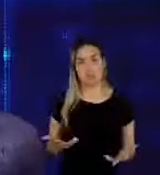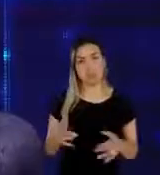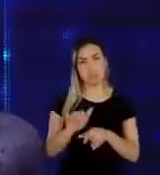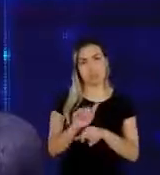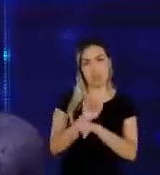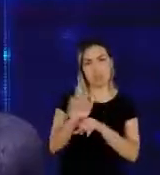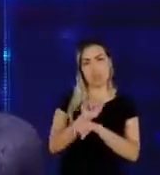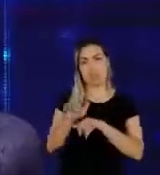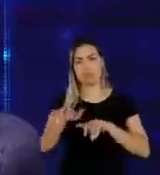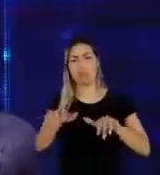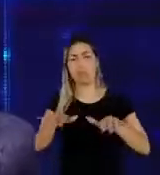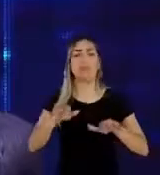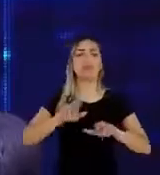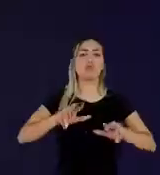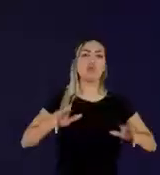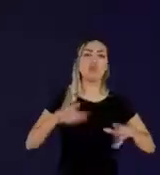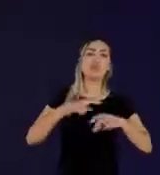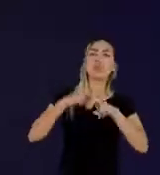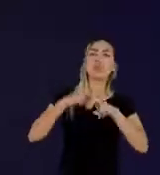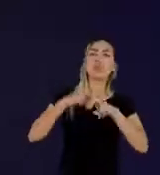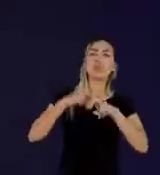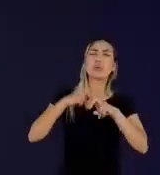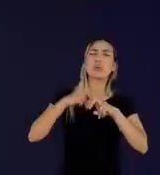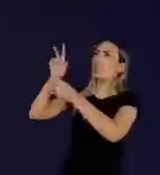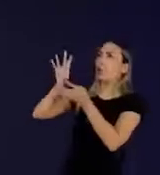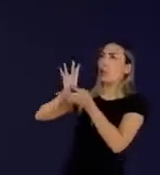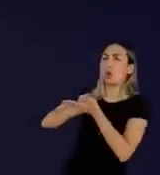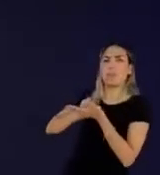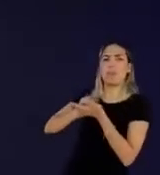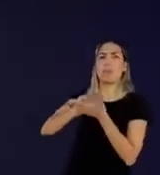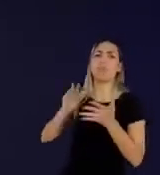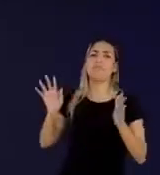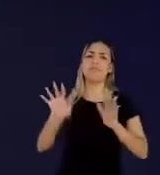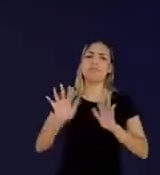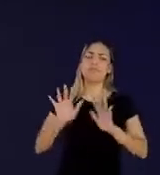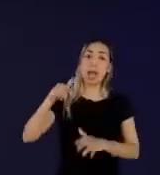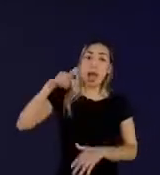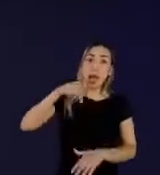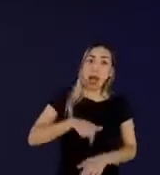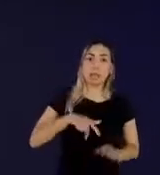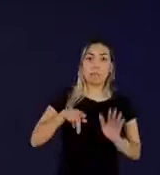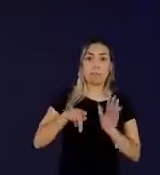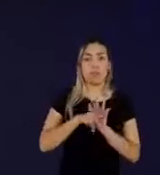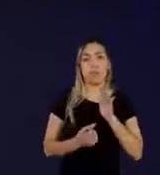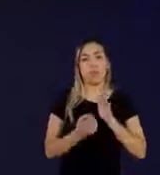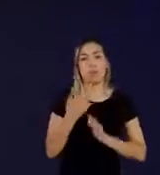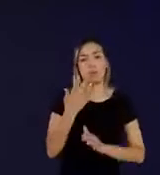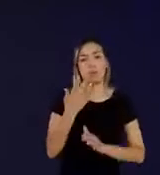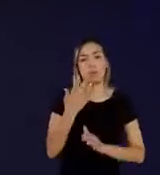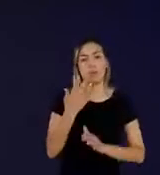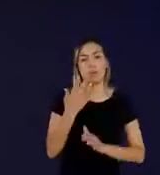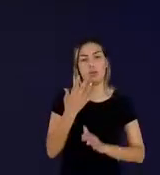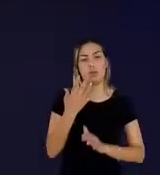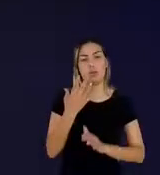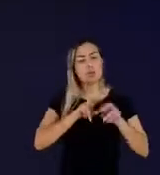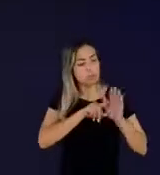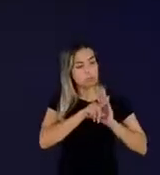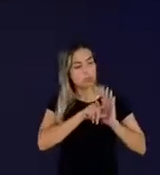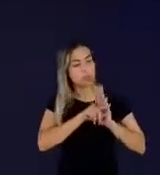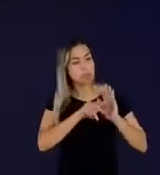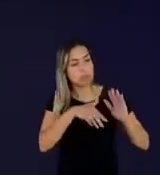são desenvolvidas em outros países, acho que a gente tem que desenvolver soluções aqui internas, e a pesquisa e desenvolvimento,